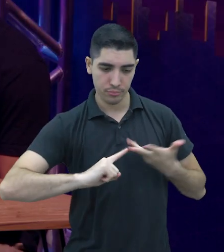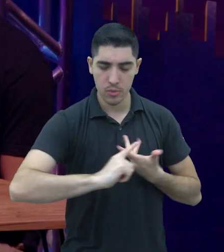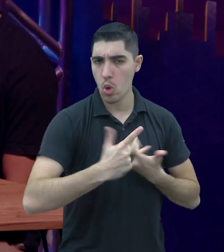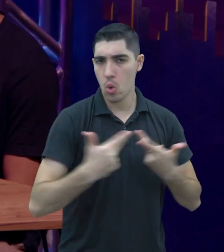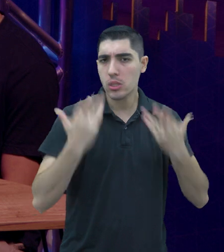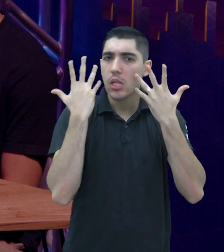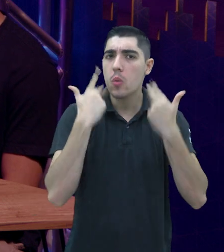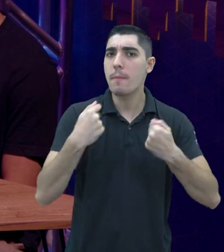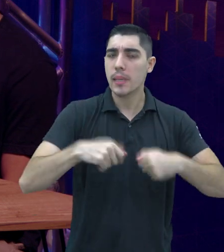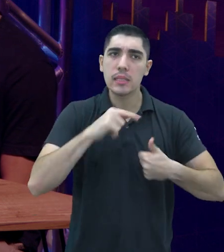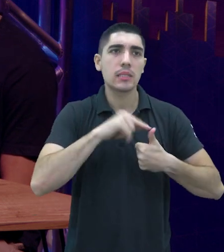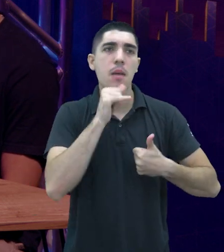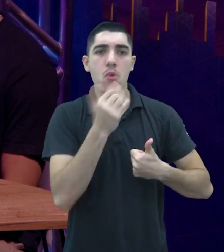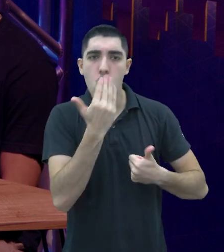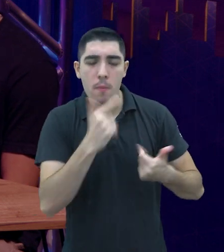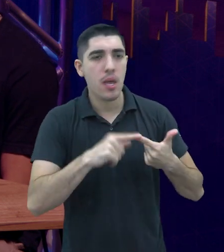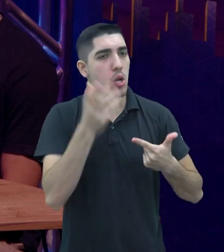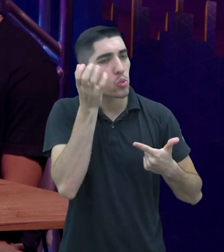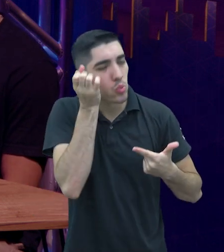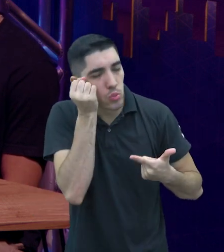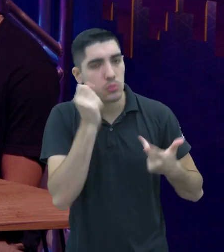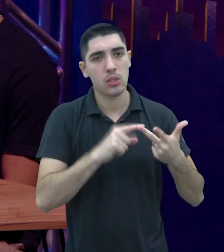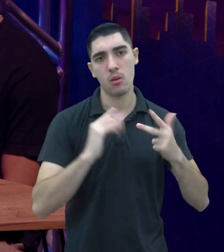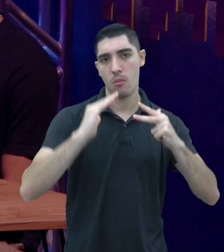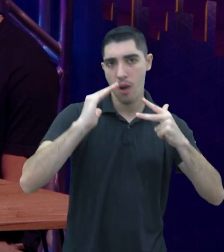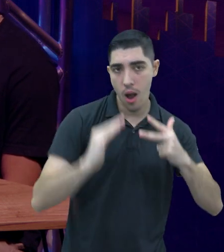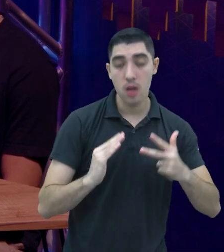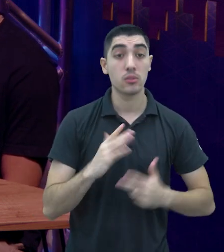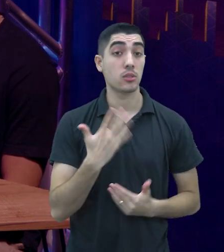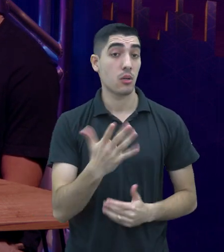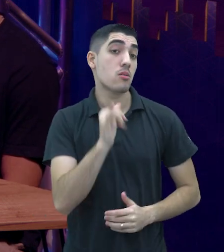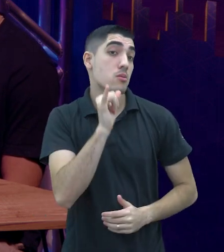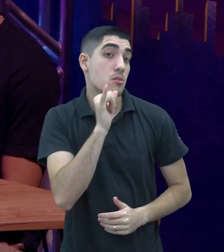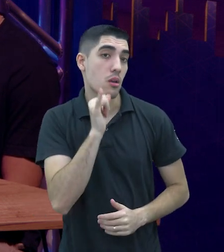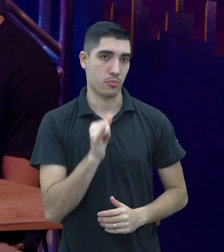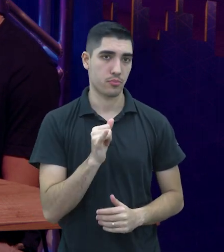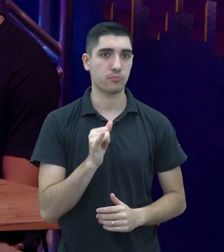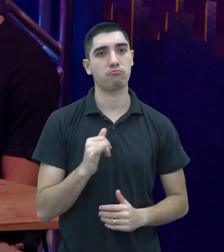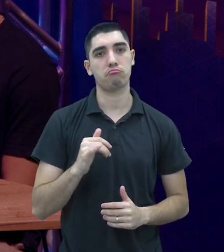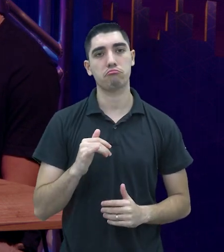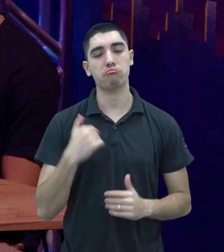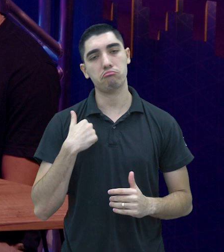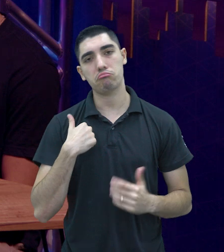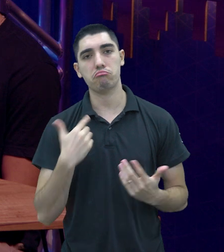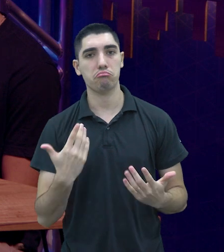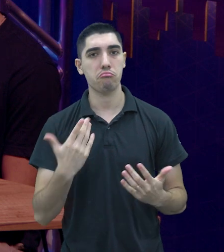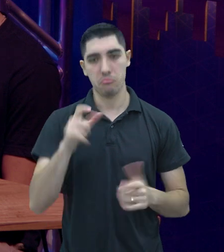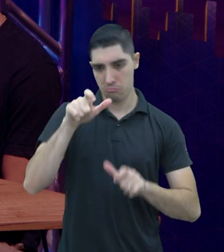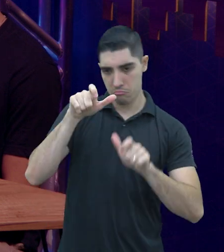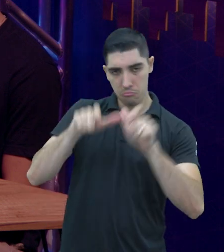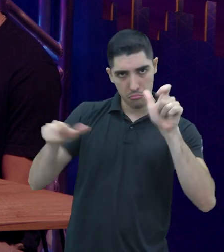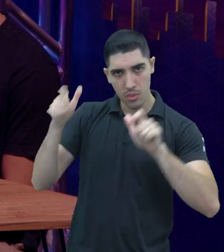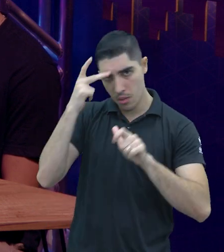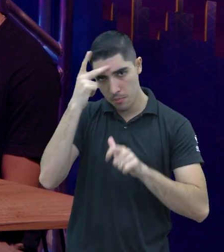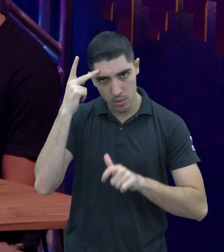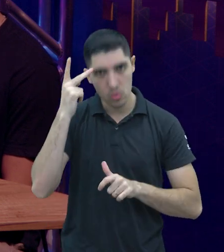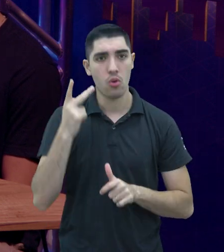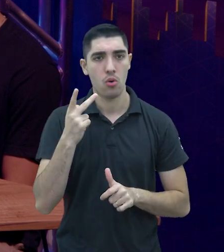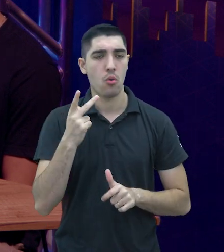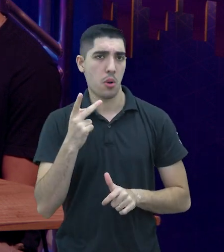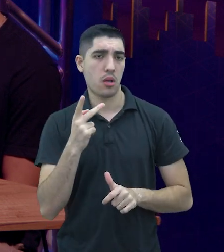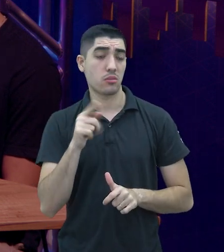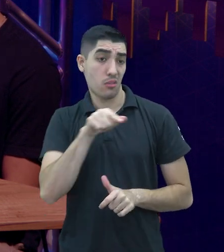naturais, seja alimentação, sono, moradia. Então, por exemplo, a partir do momento que pessoas,